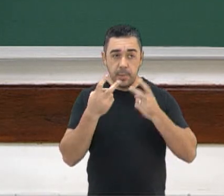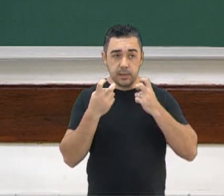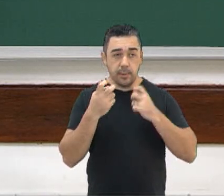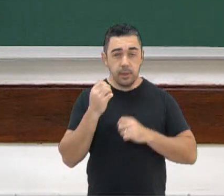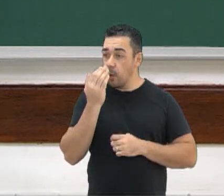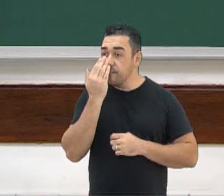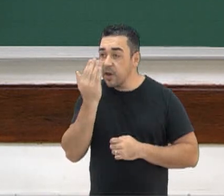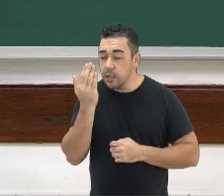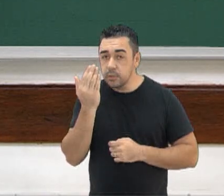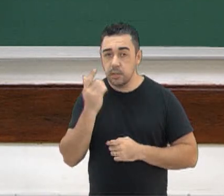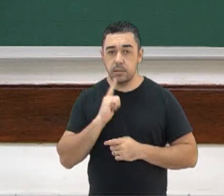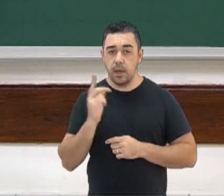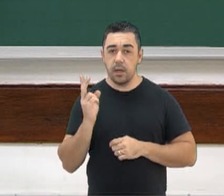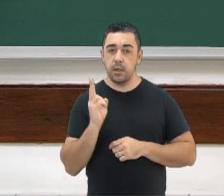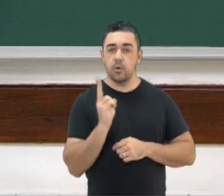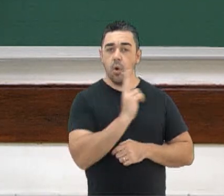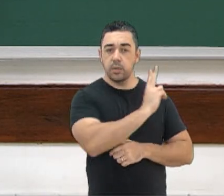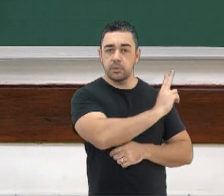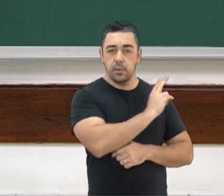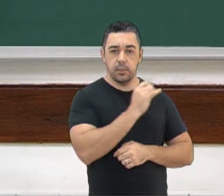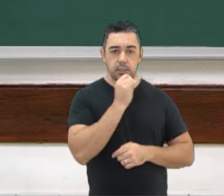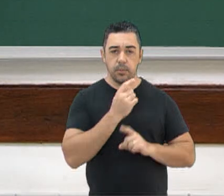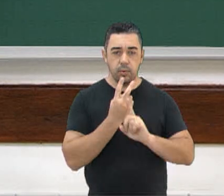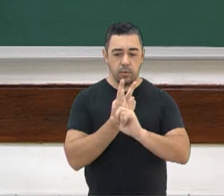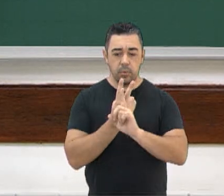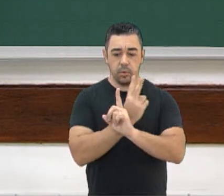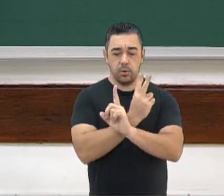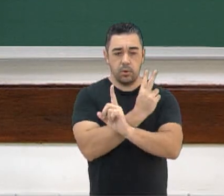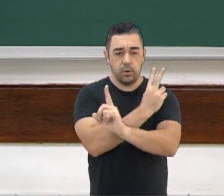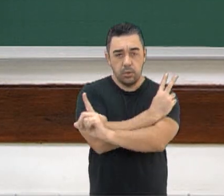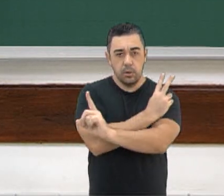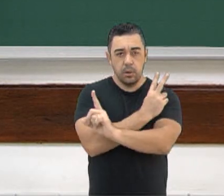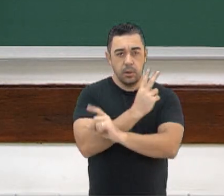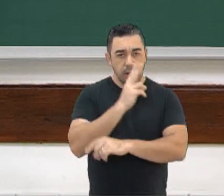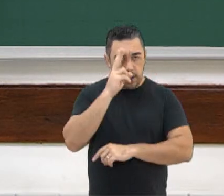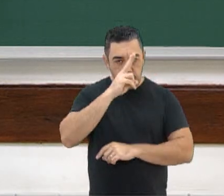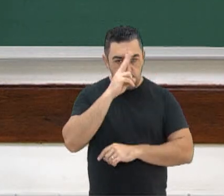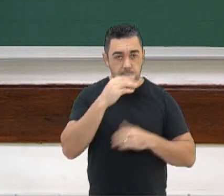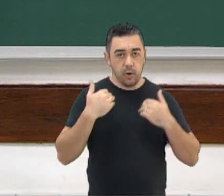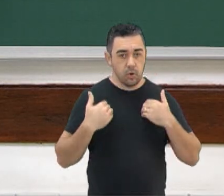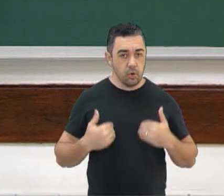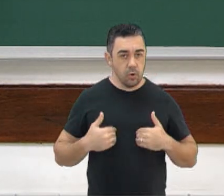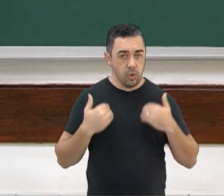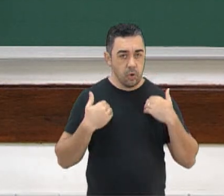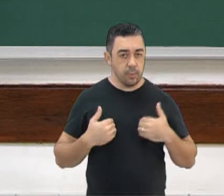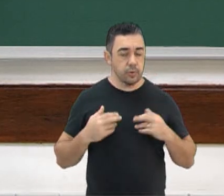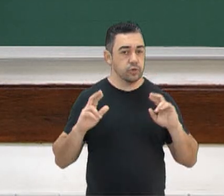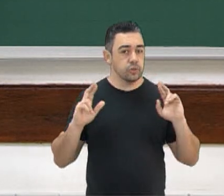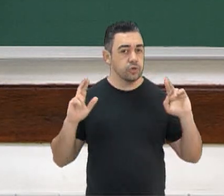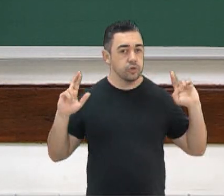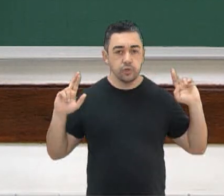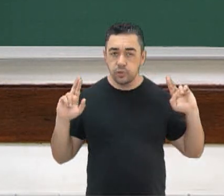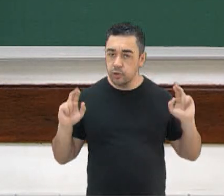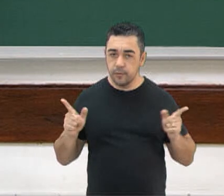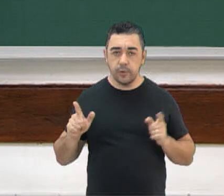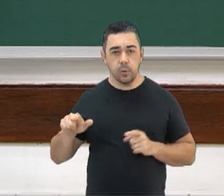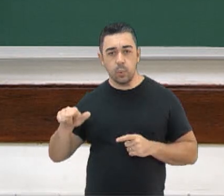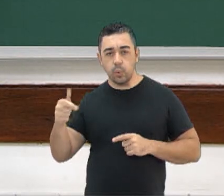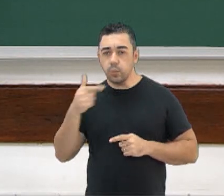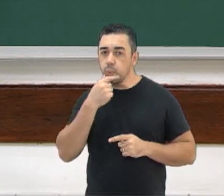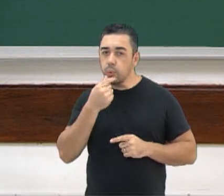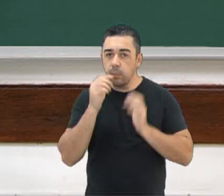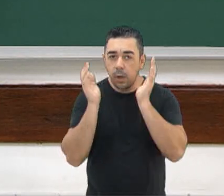de frente. Vamos lembrar que eles estão com os corpos desenhados diferente da maneira como